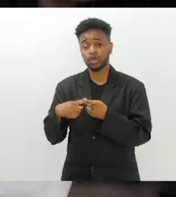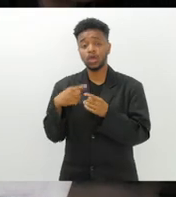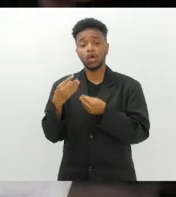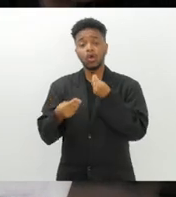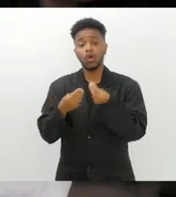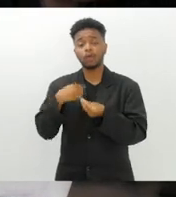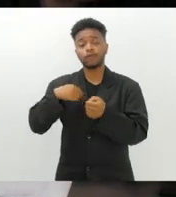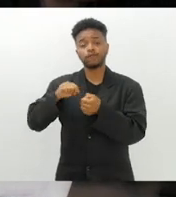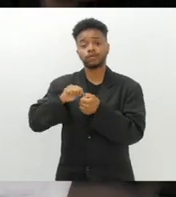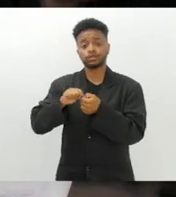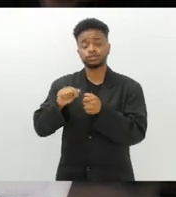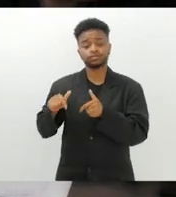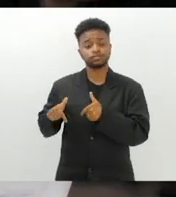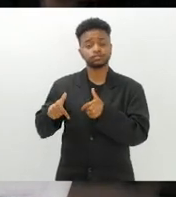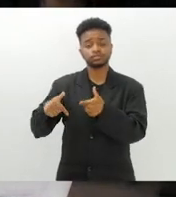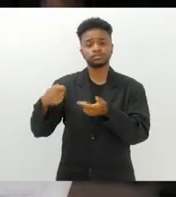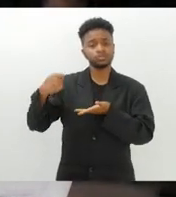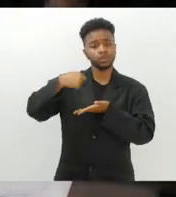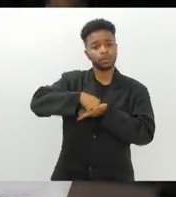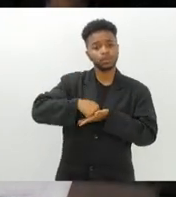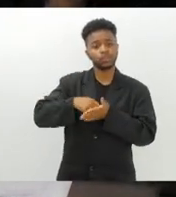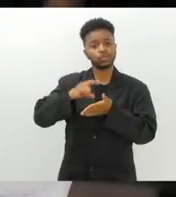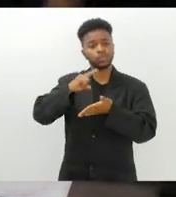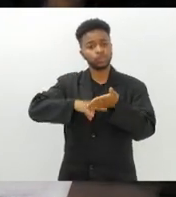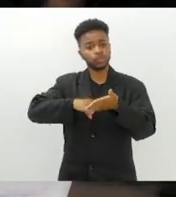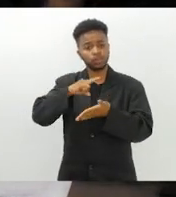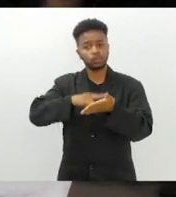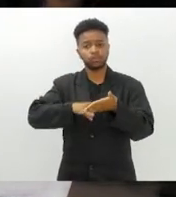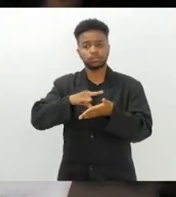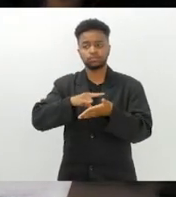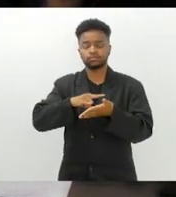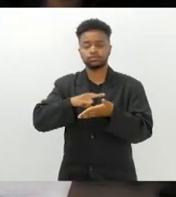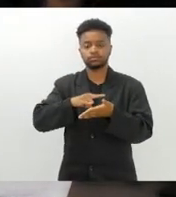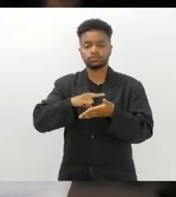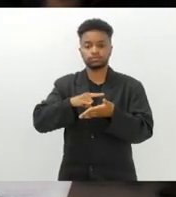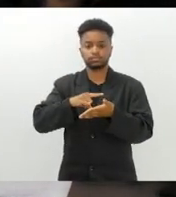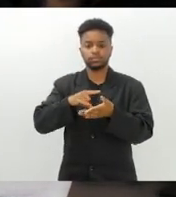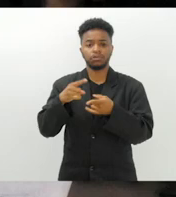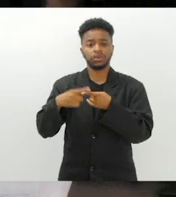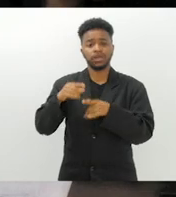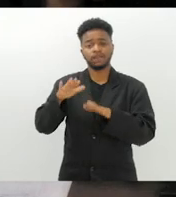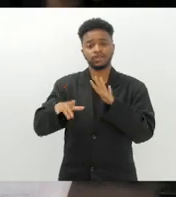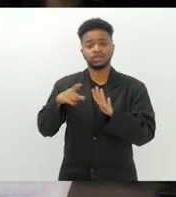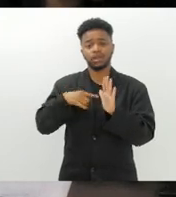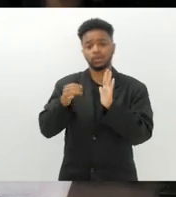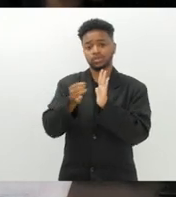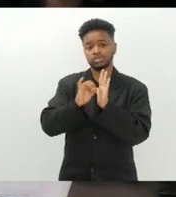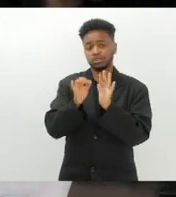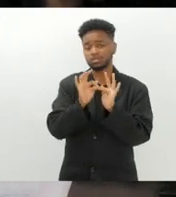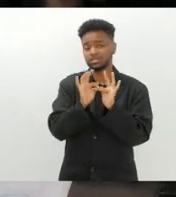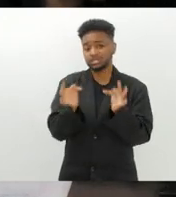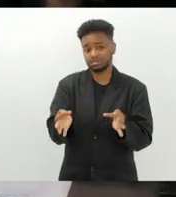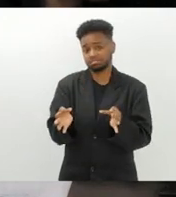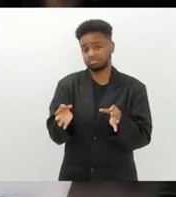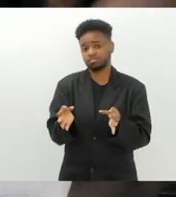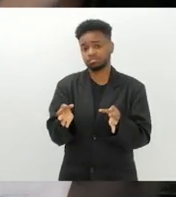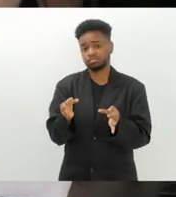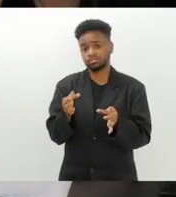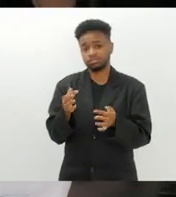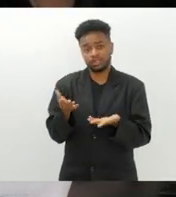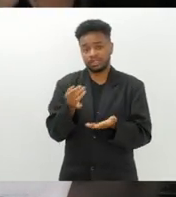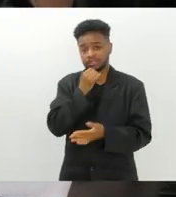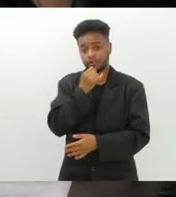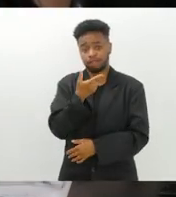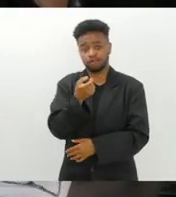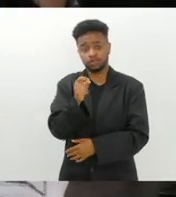certas exigências de documentações para, às vezes, um simples edital? Eu acho que simples edital, quando se fala em 20